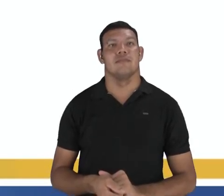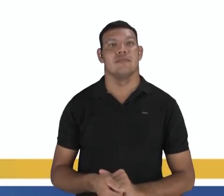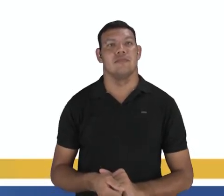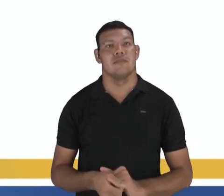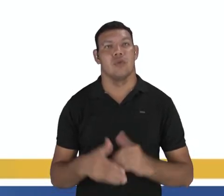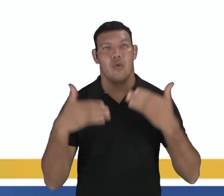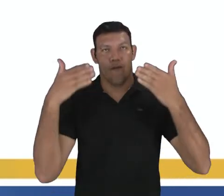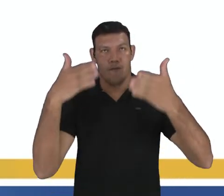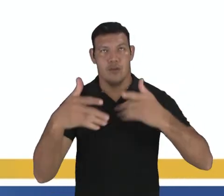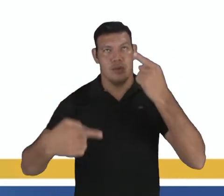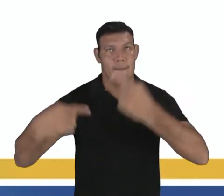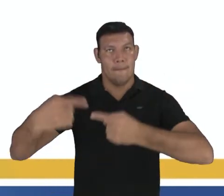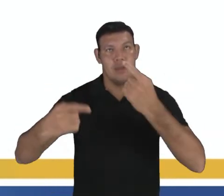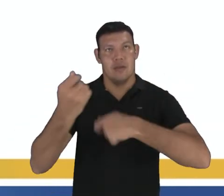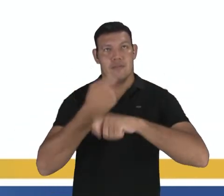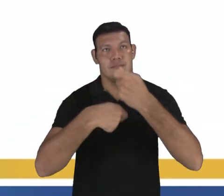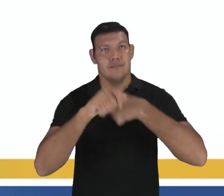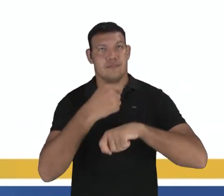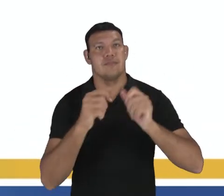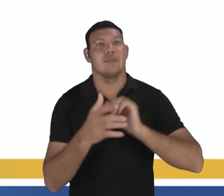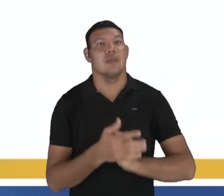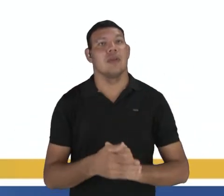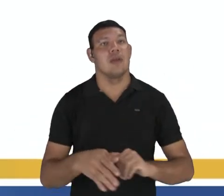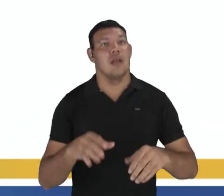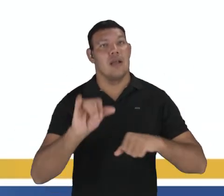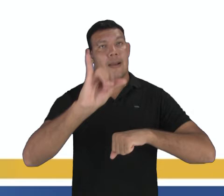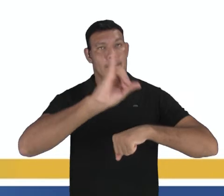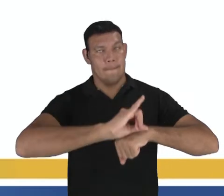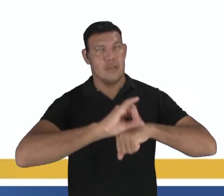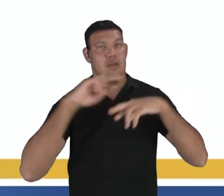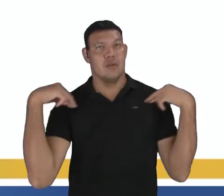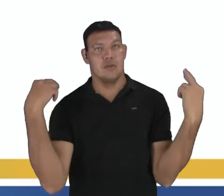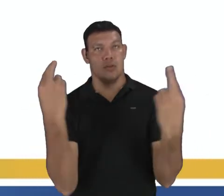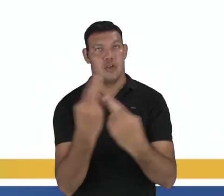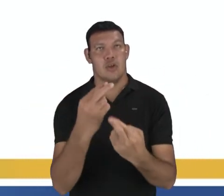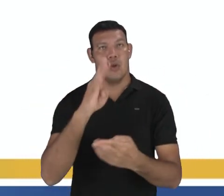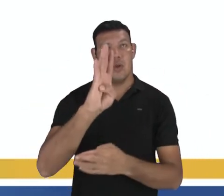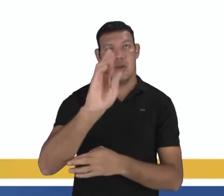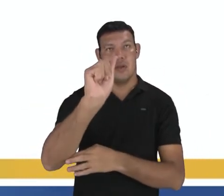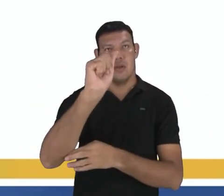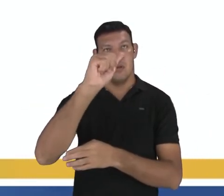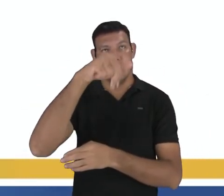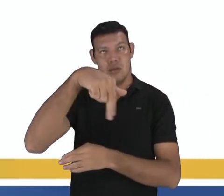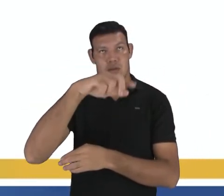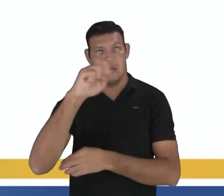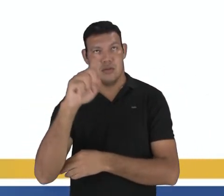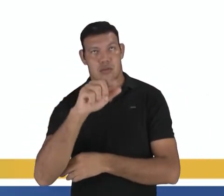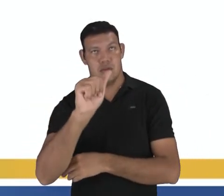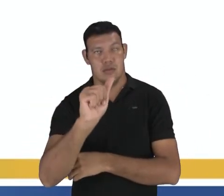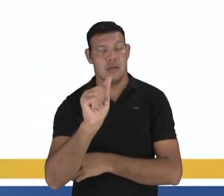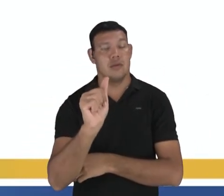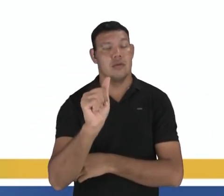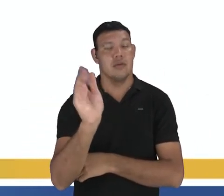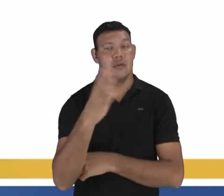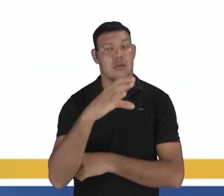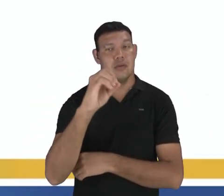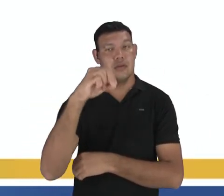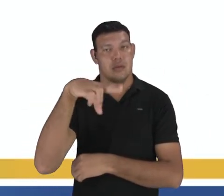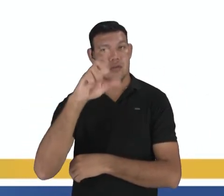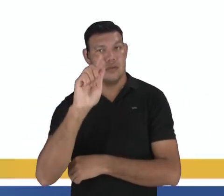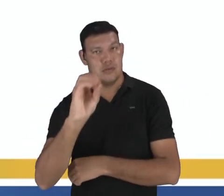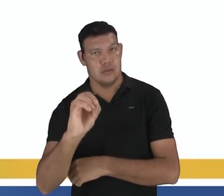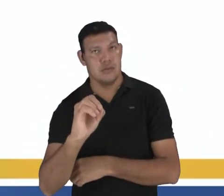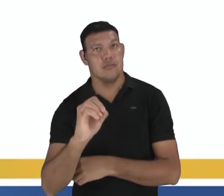econômico, e aí a capital do reino era Banza Congo. Pessoal, então assim, para a gente fechar nessa nossa breve aula, né, acerca